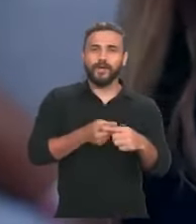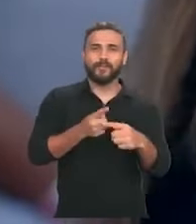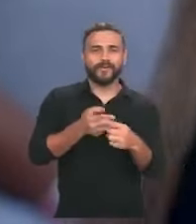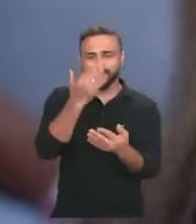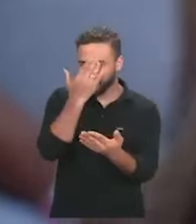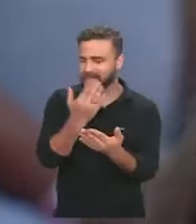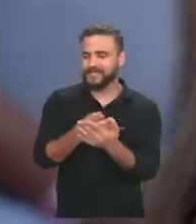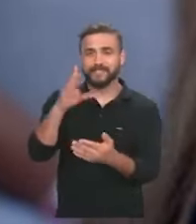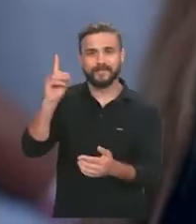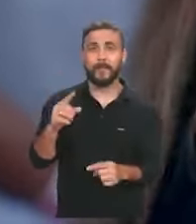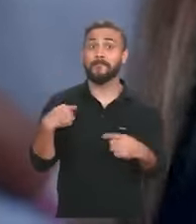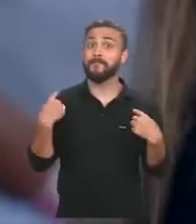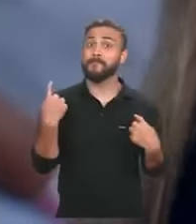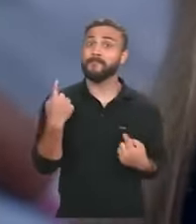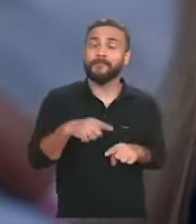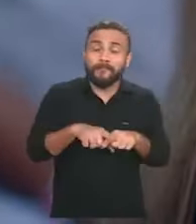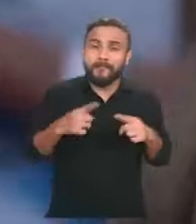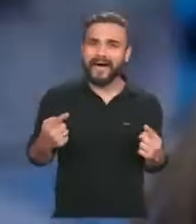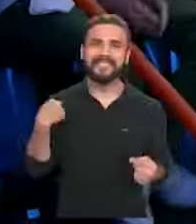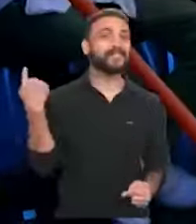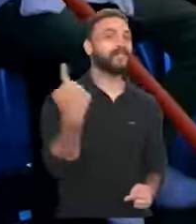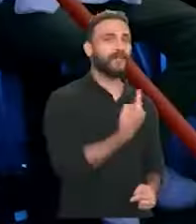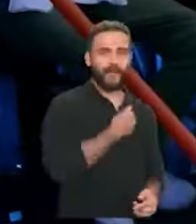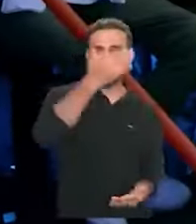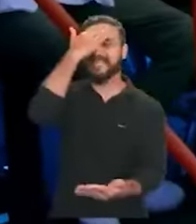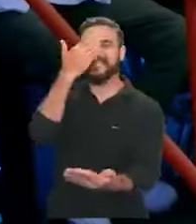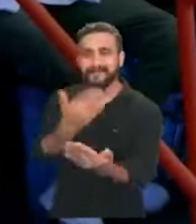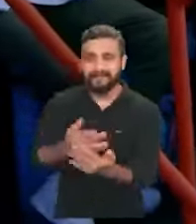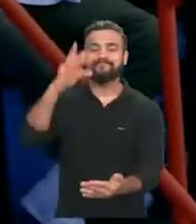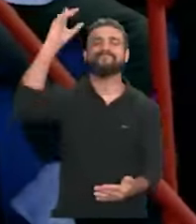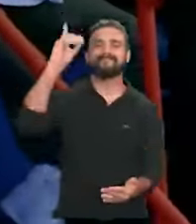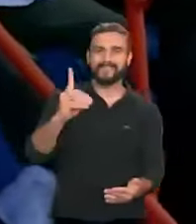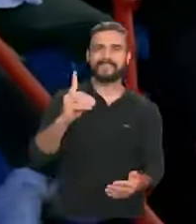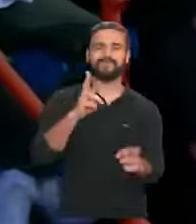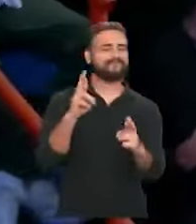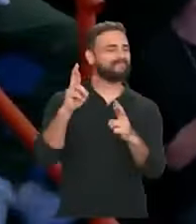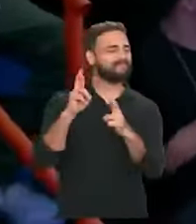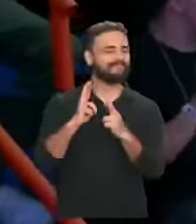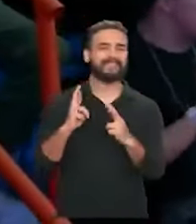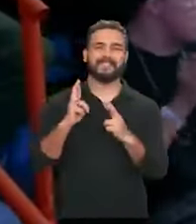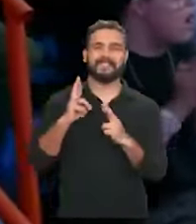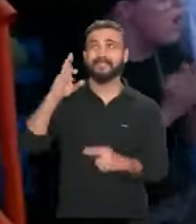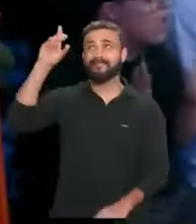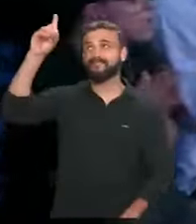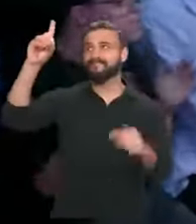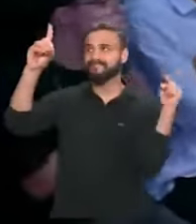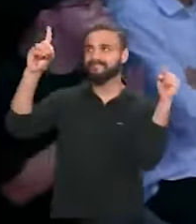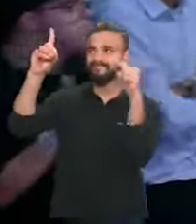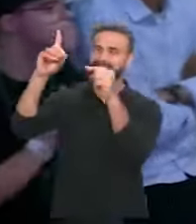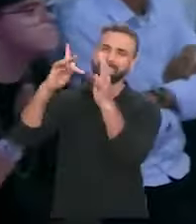nós esperança de glória aleluia glória a